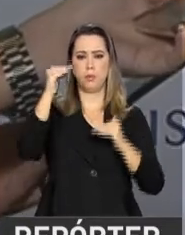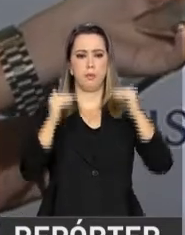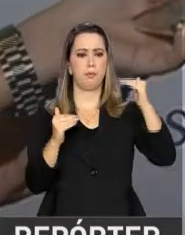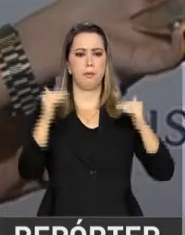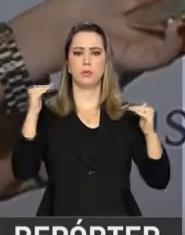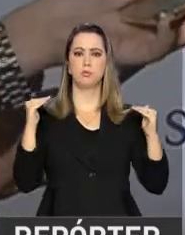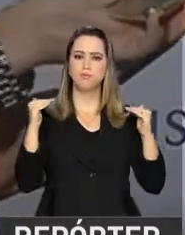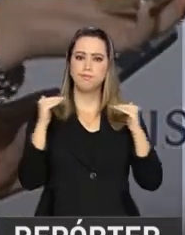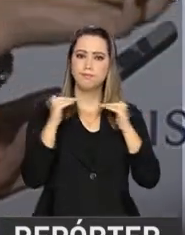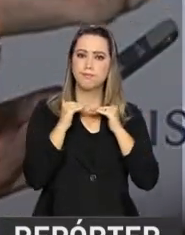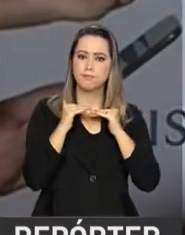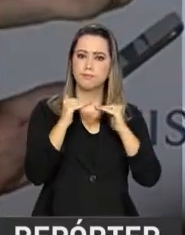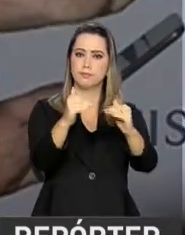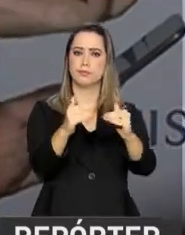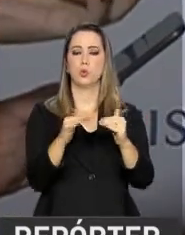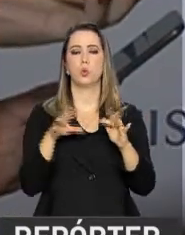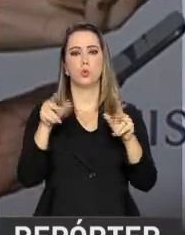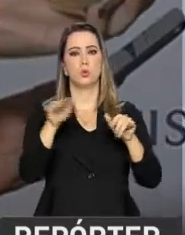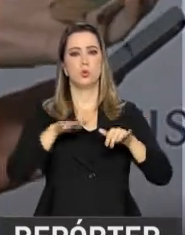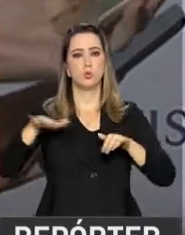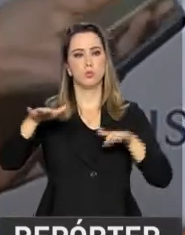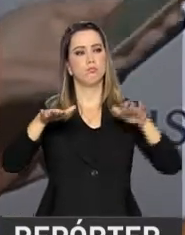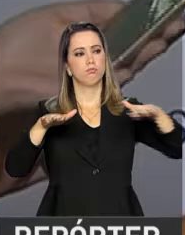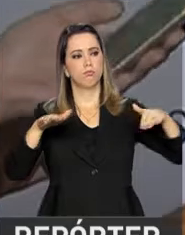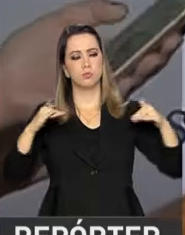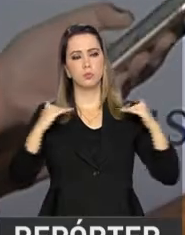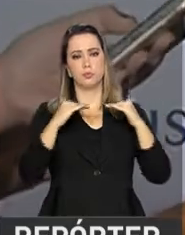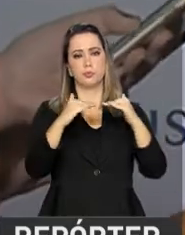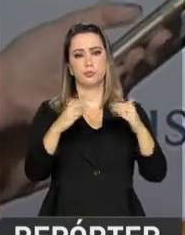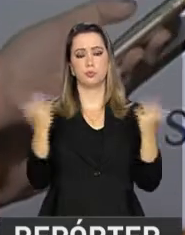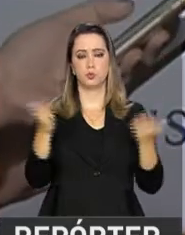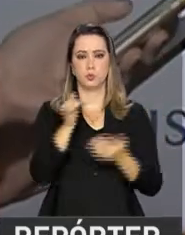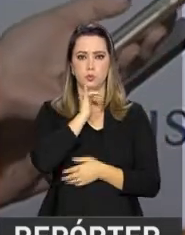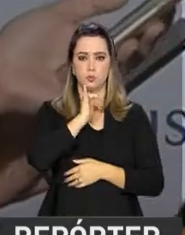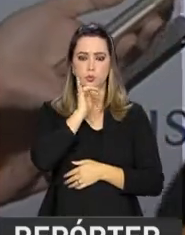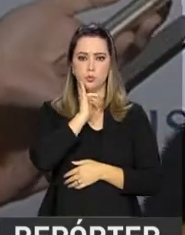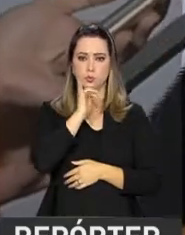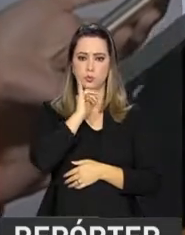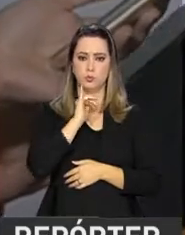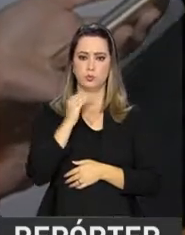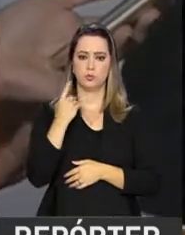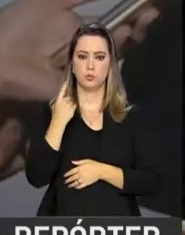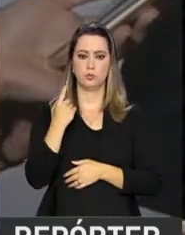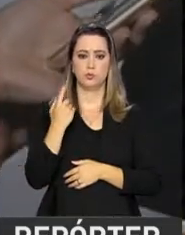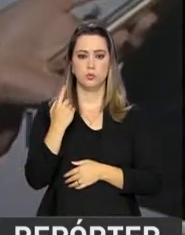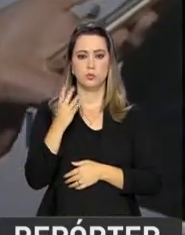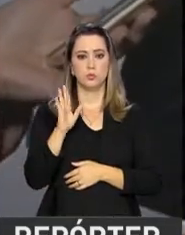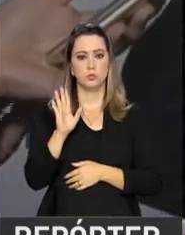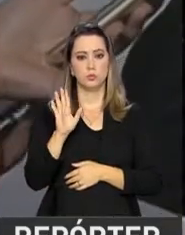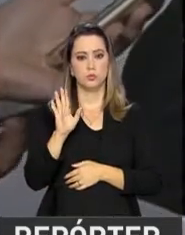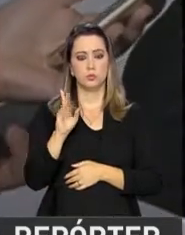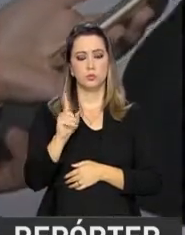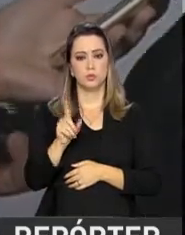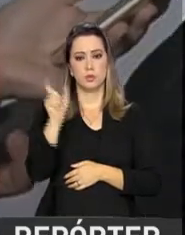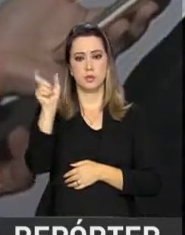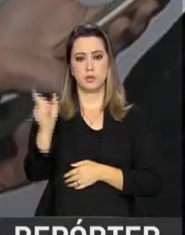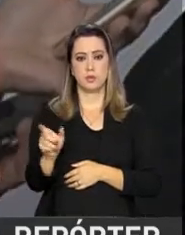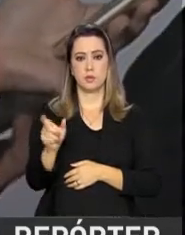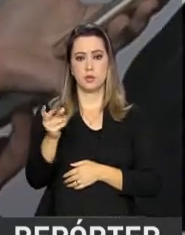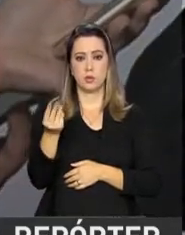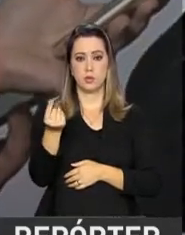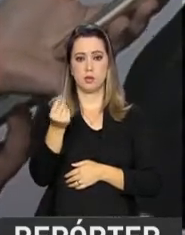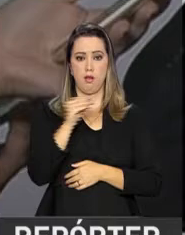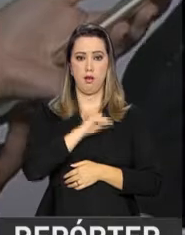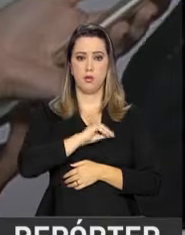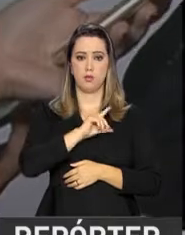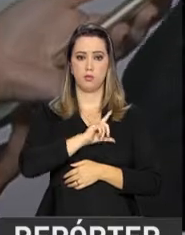entre todos. Hoje, por exemplo, só para dar um exemplo, são vários. As pessoas que ganham menos,